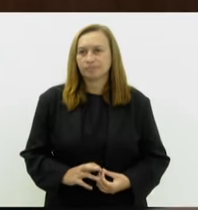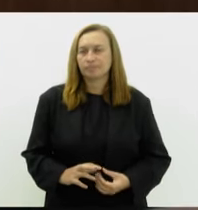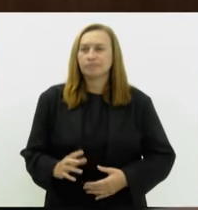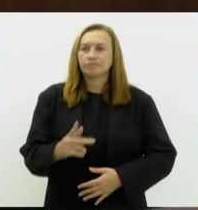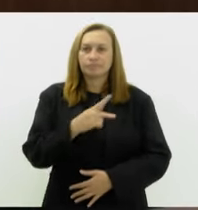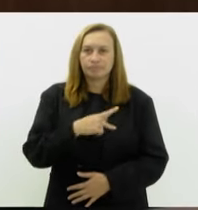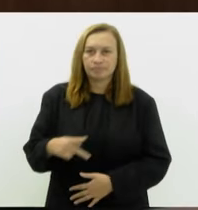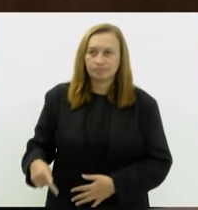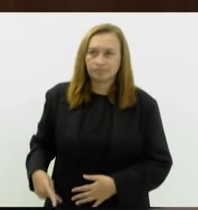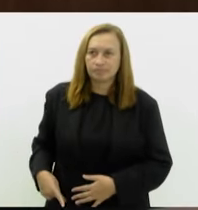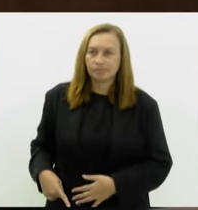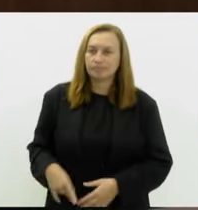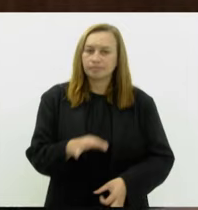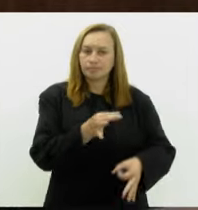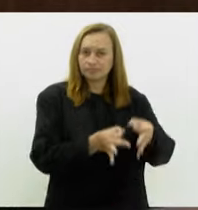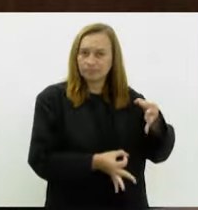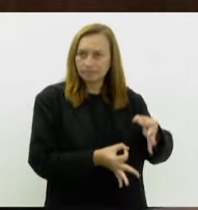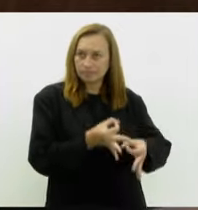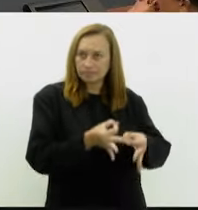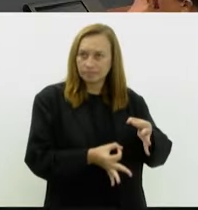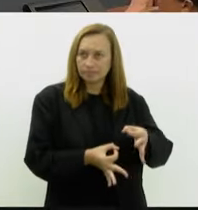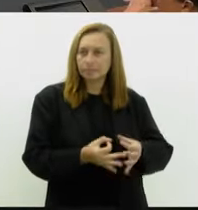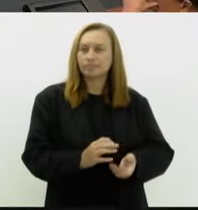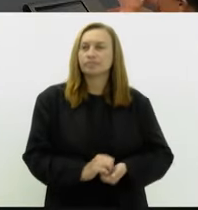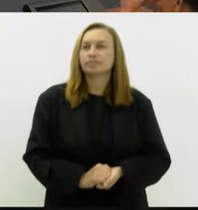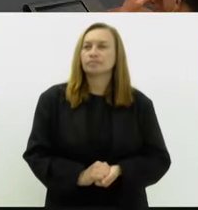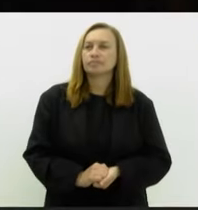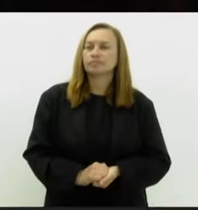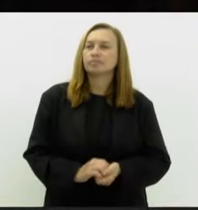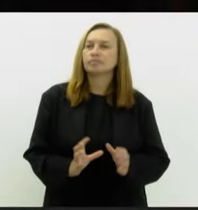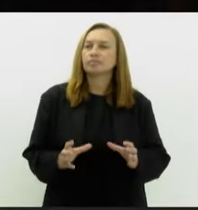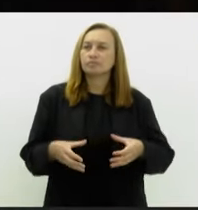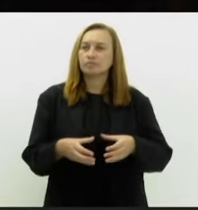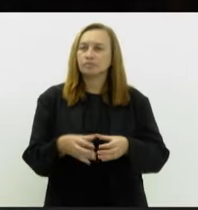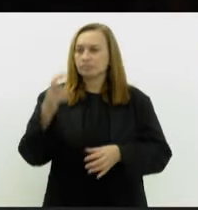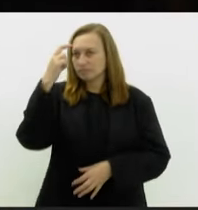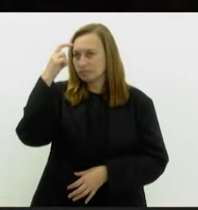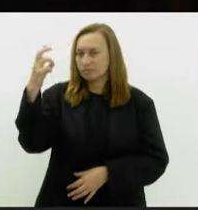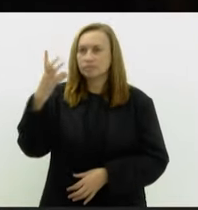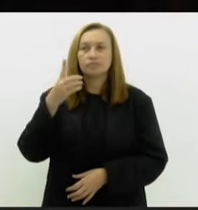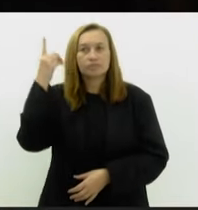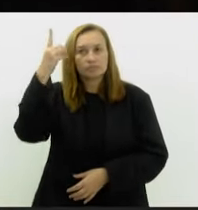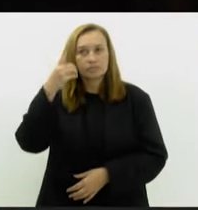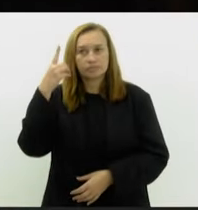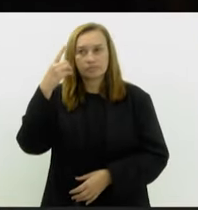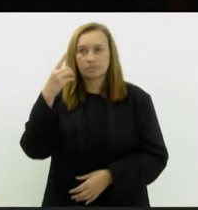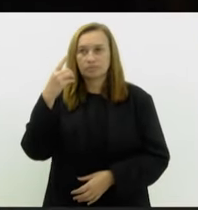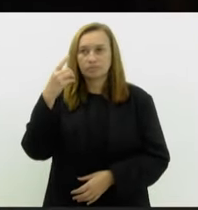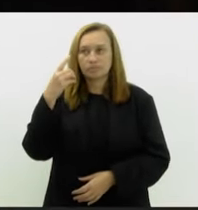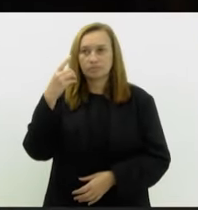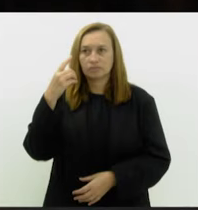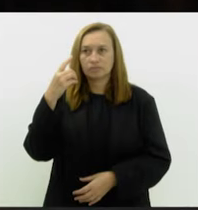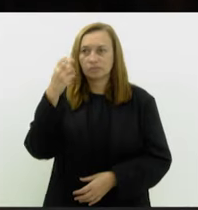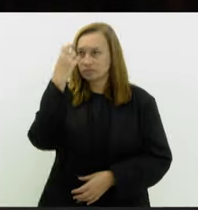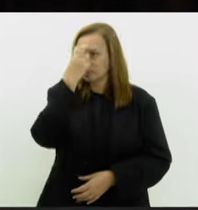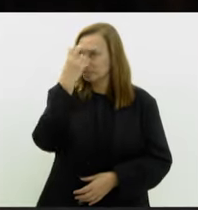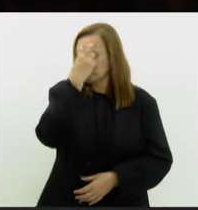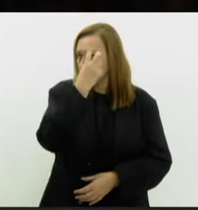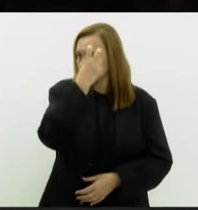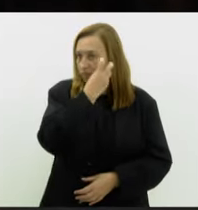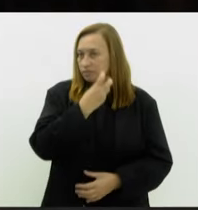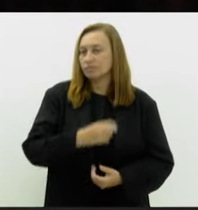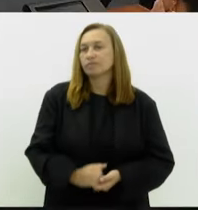Presidente, pela juridicidade. Pela Comissão de Cultura, deputada Verônica Lima.